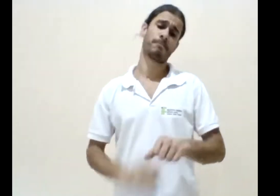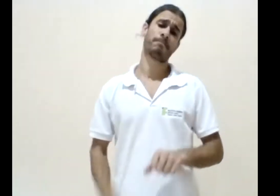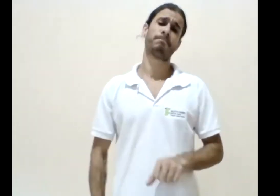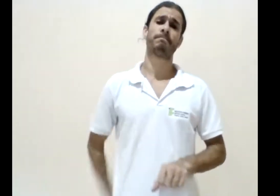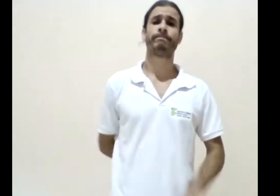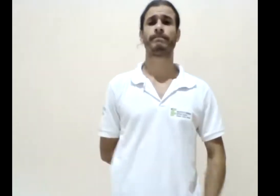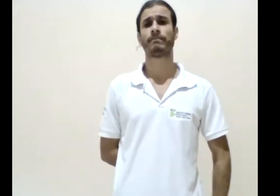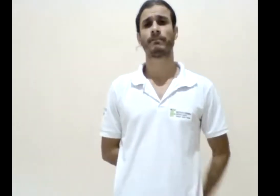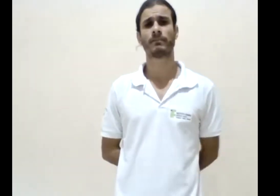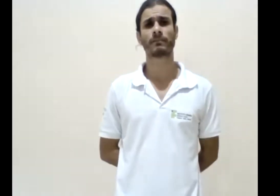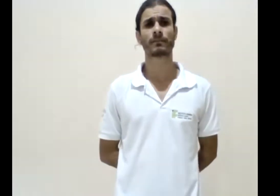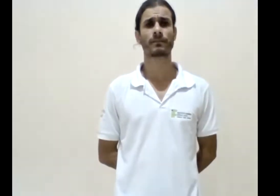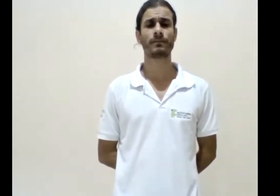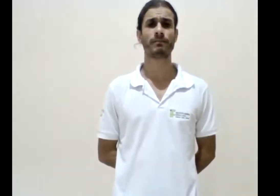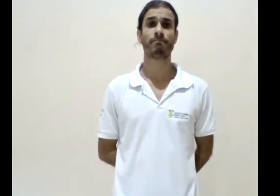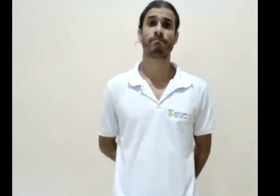Então,